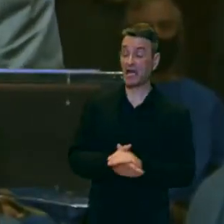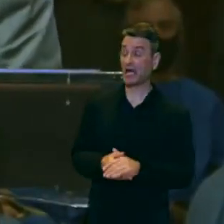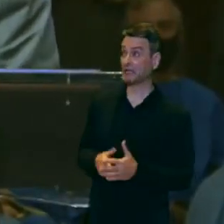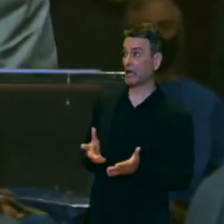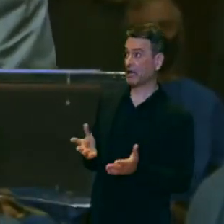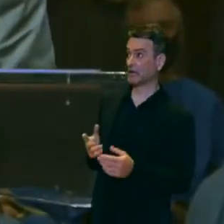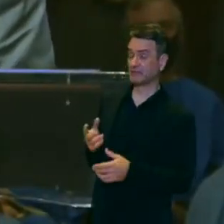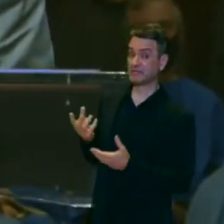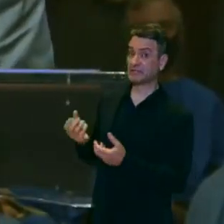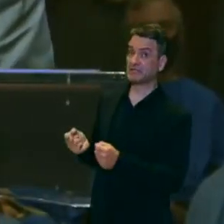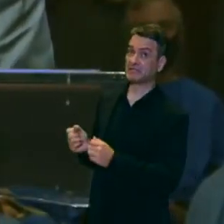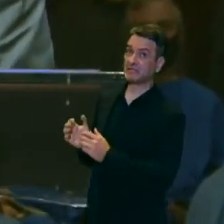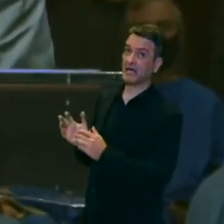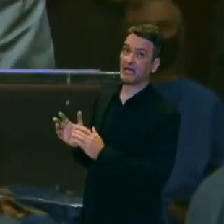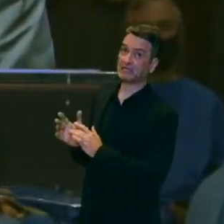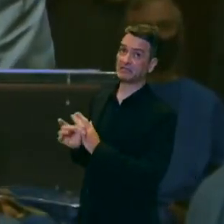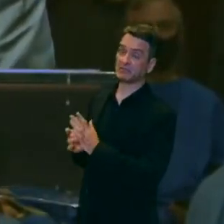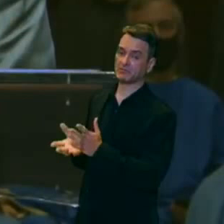Senhor.